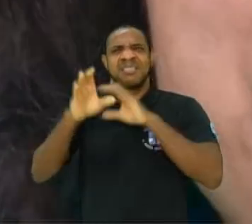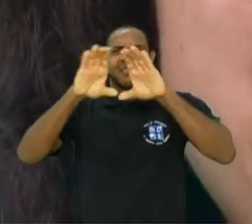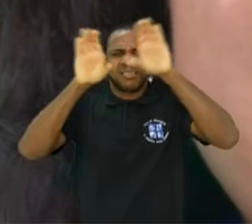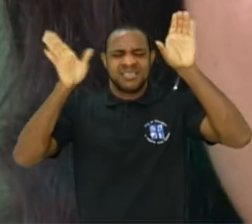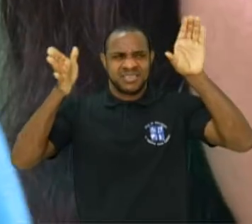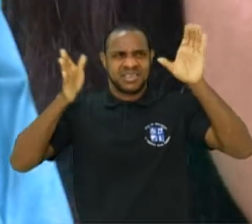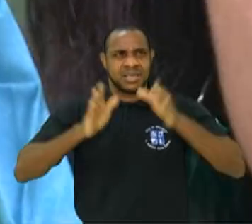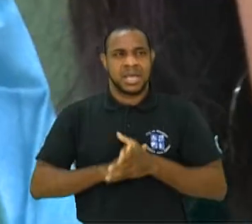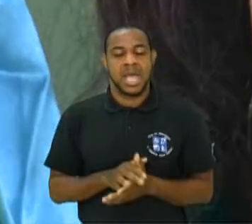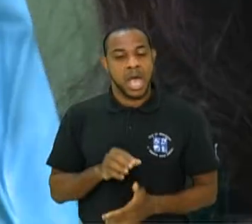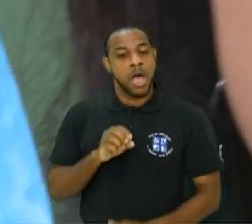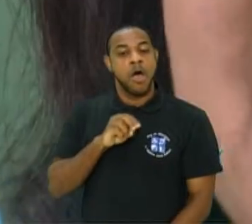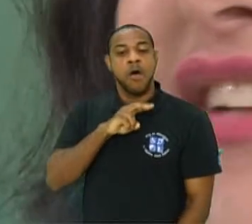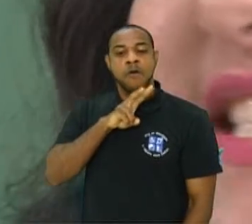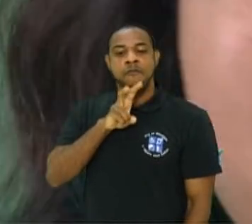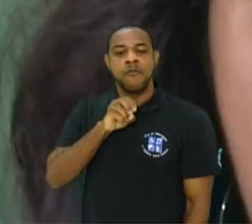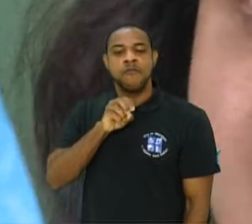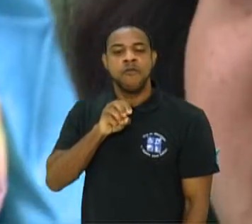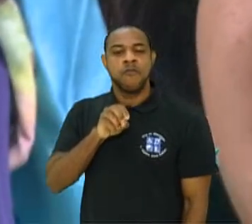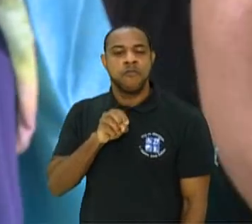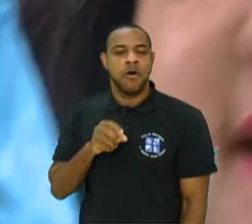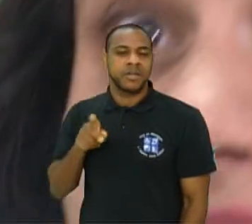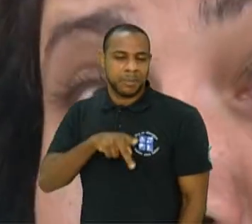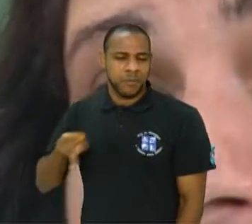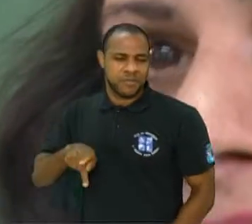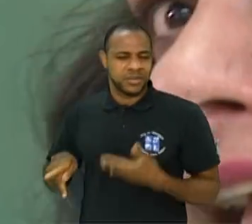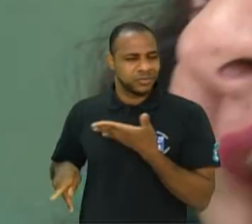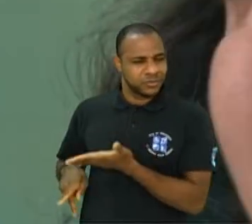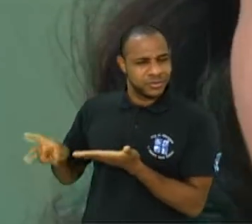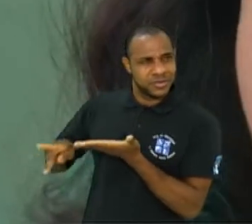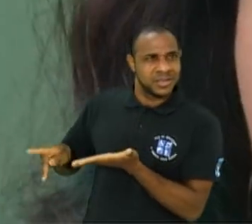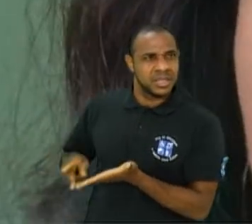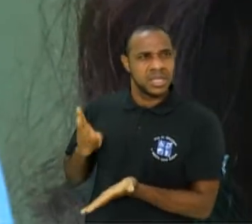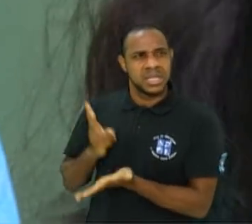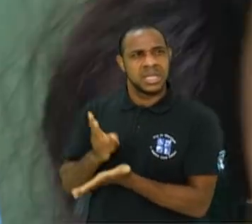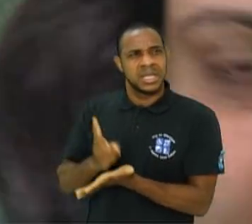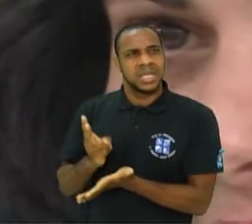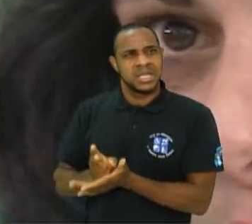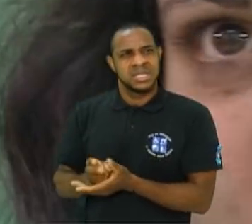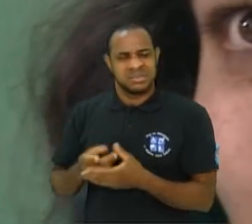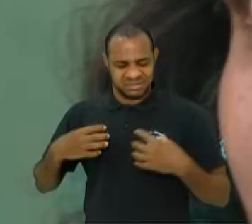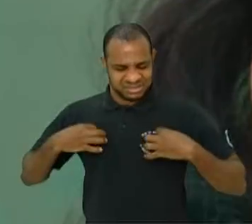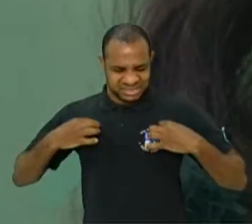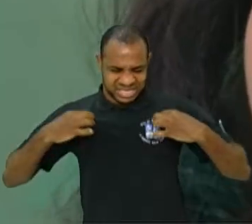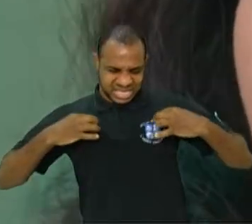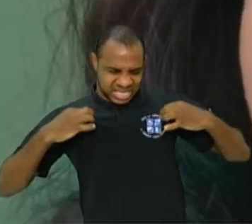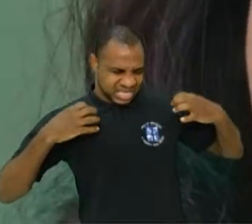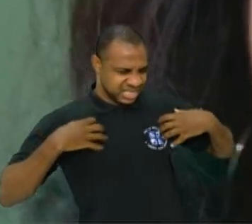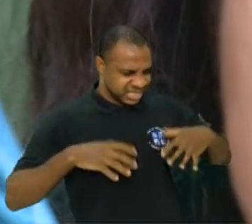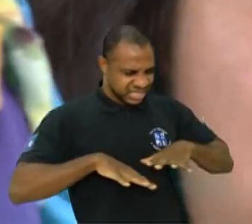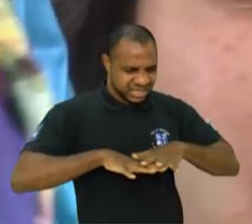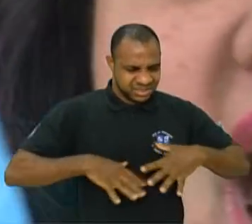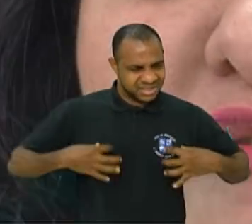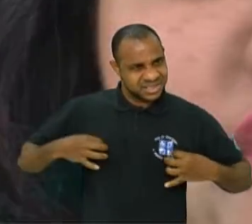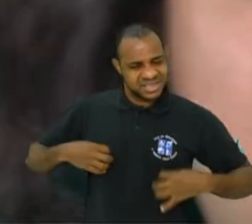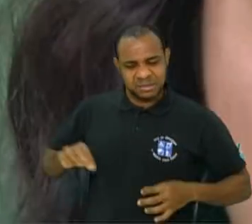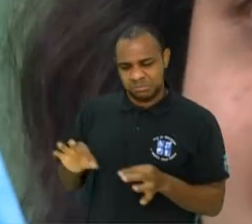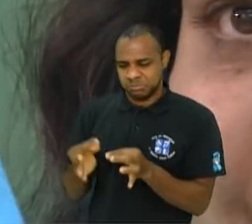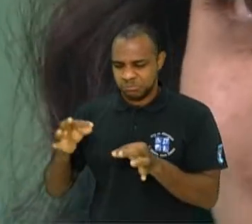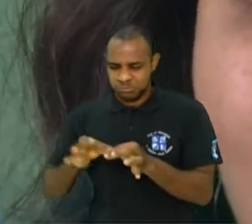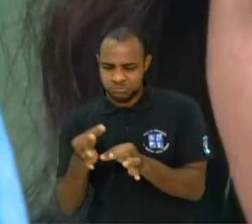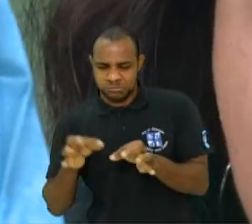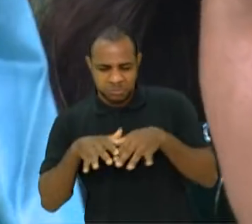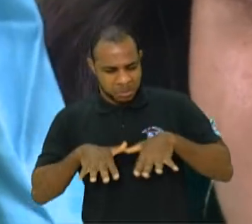avó da Rutineia. Ela estava sempre carregada de tecidos em toda parte, costurava,